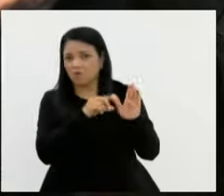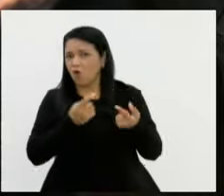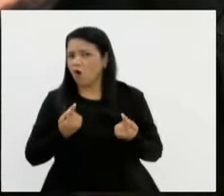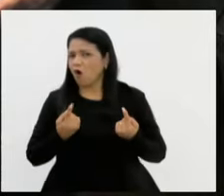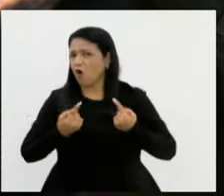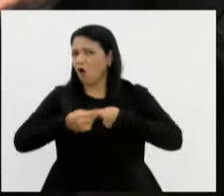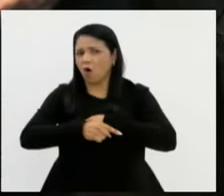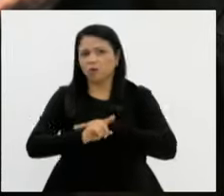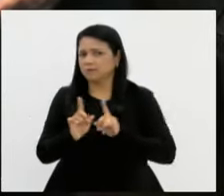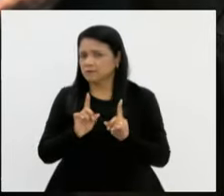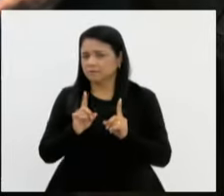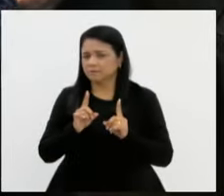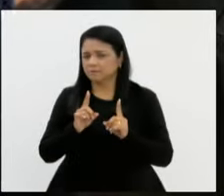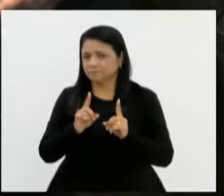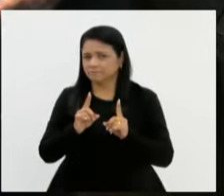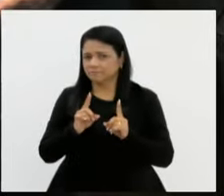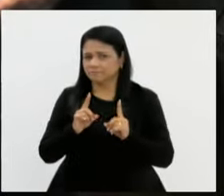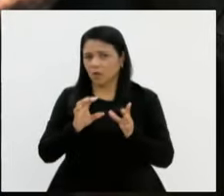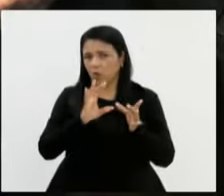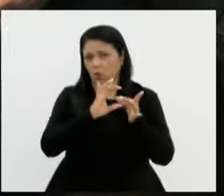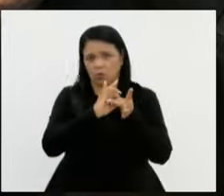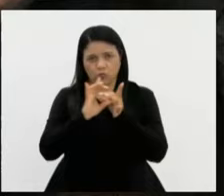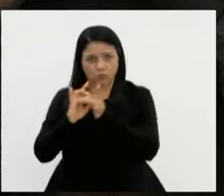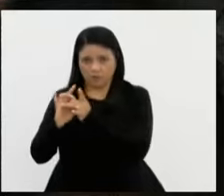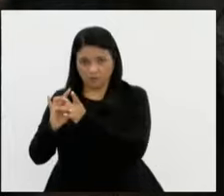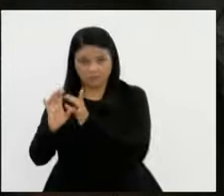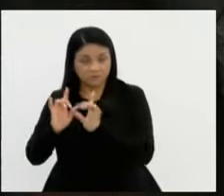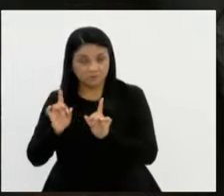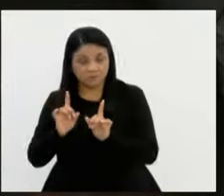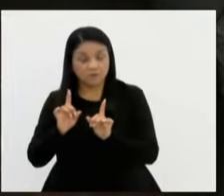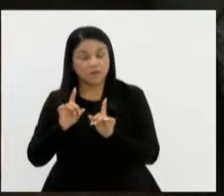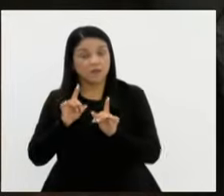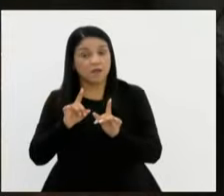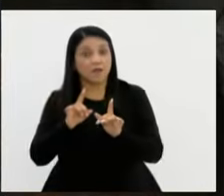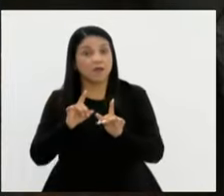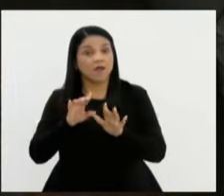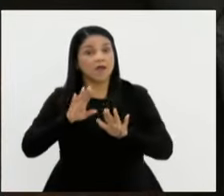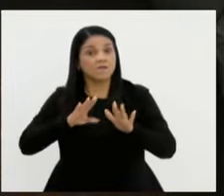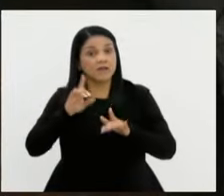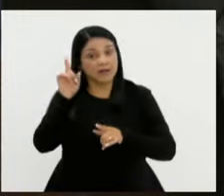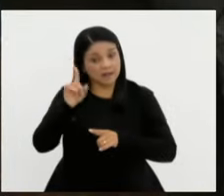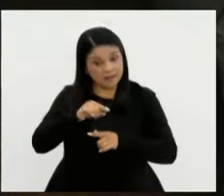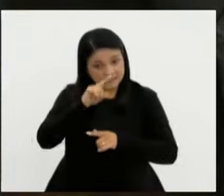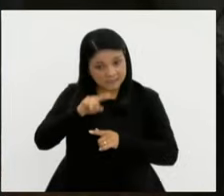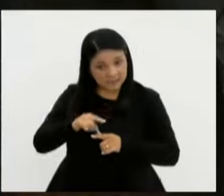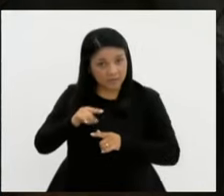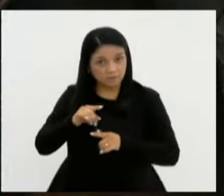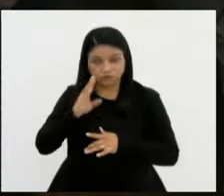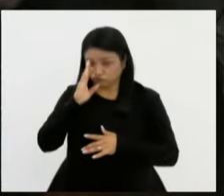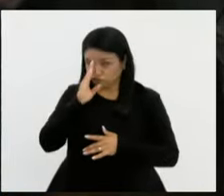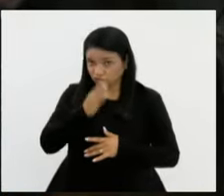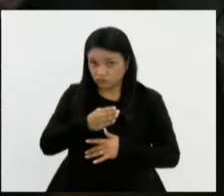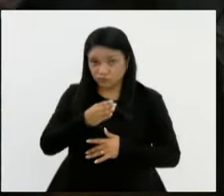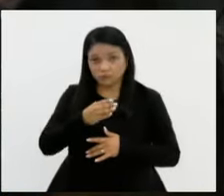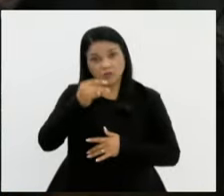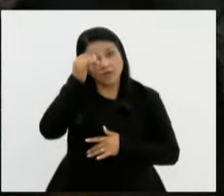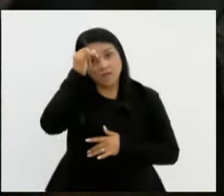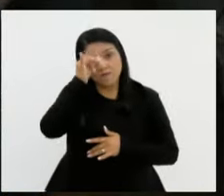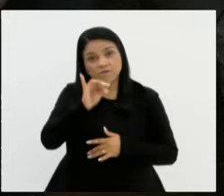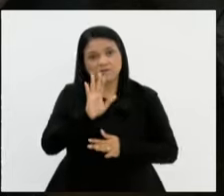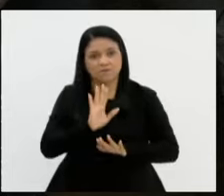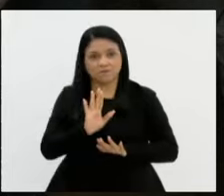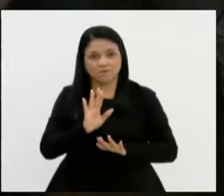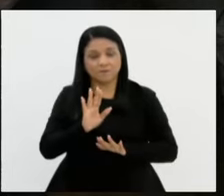contrária ao contexto. Ela apenas, ao invés de cancelar no total, que nós poderíamos fazer, mantém